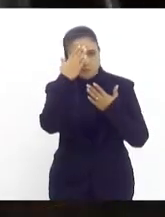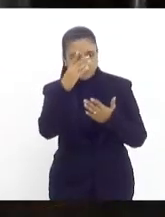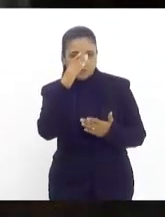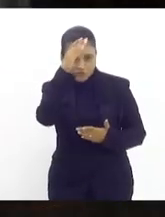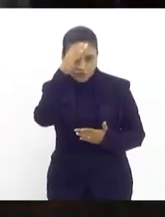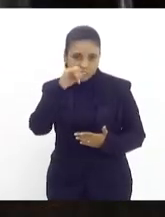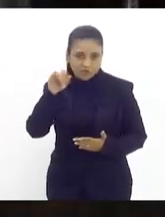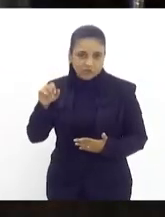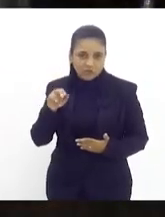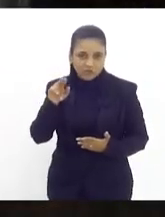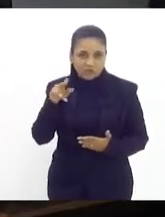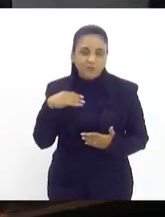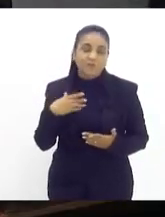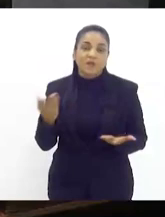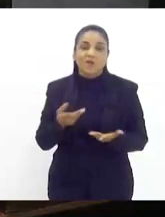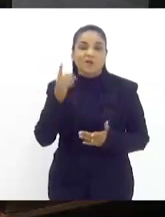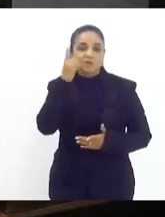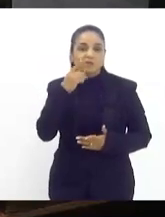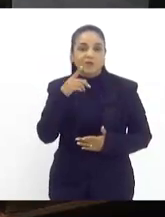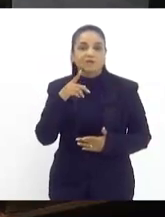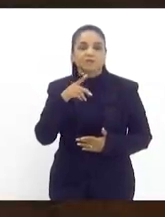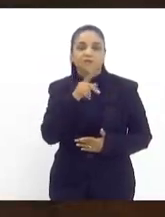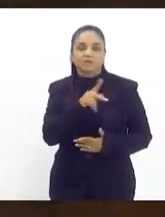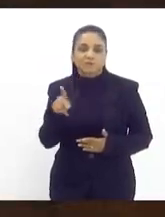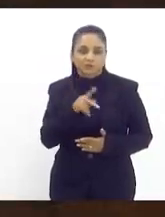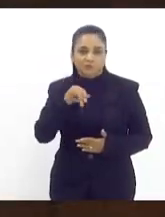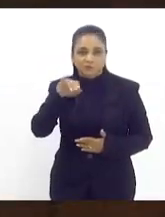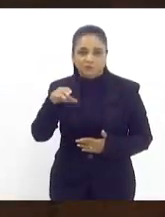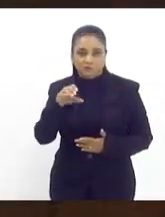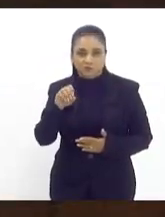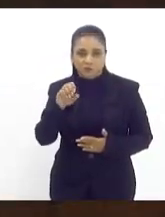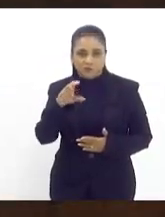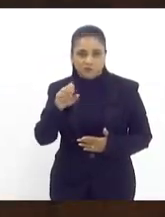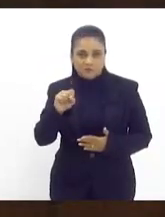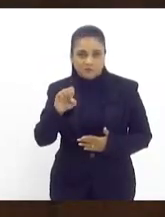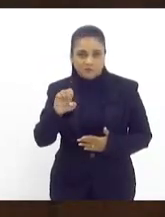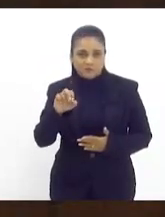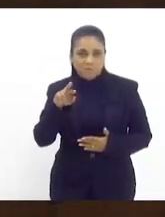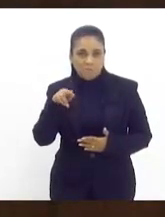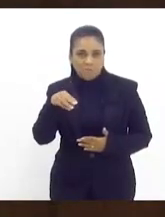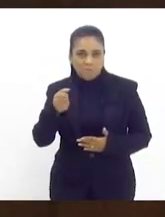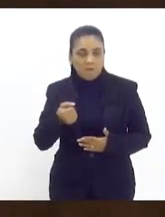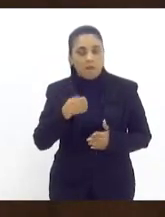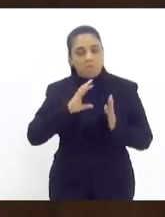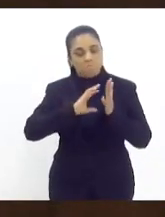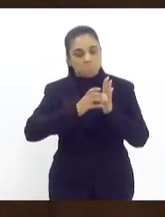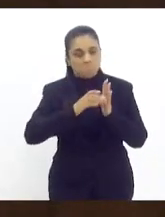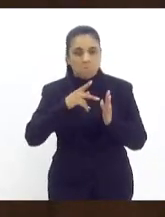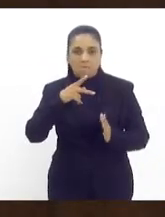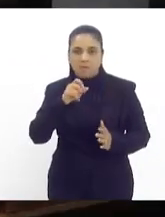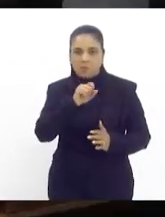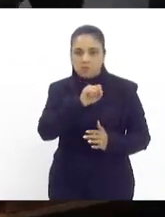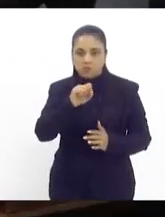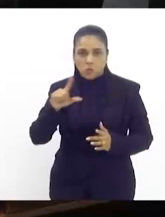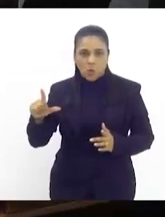Deputado professor Josemar. Registrar a posição do PSOL pela abstenção. Meu voto é